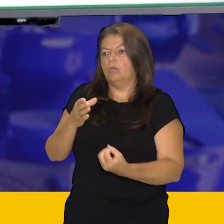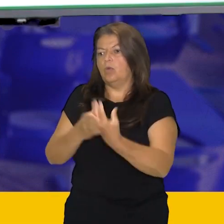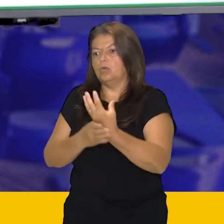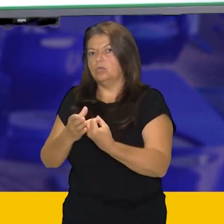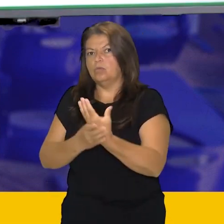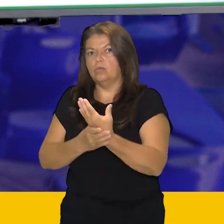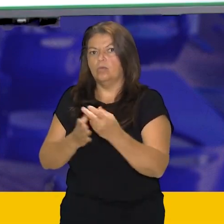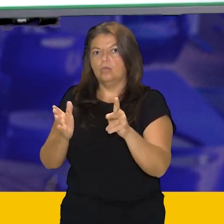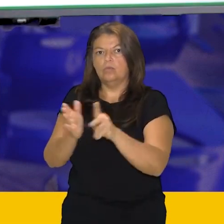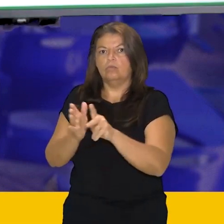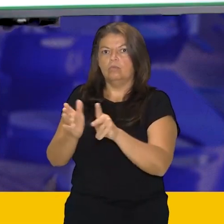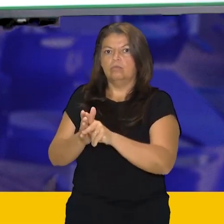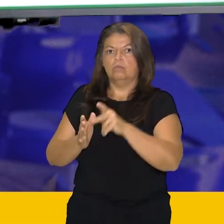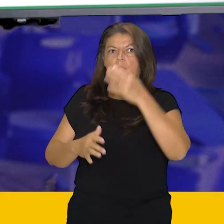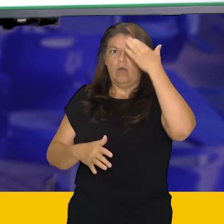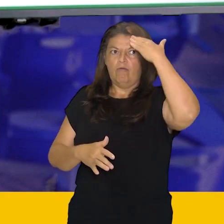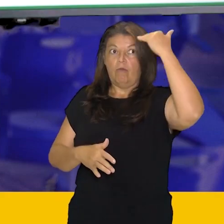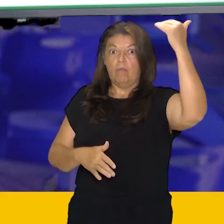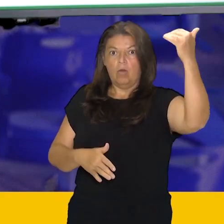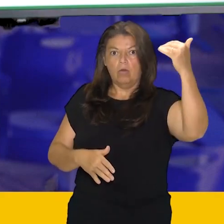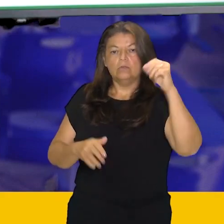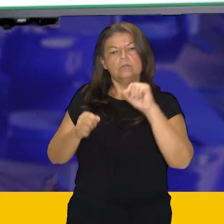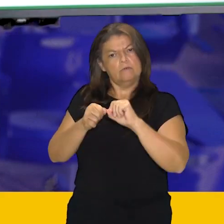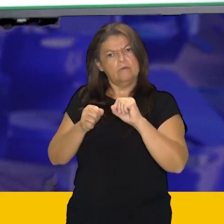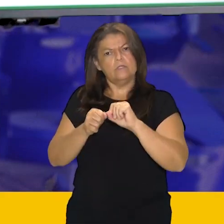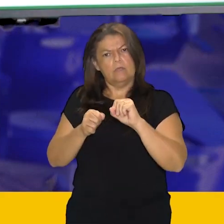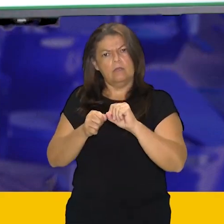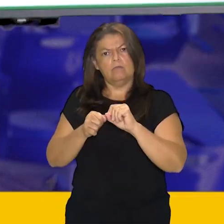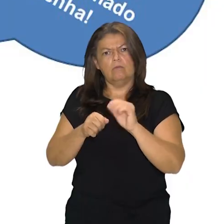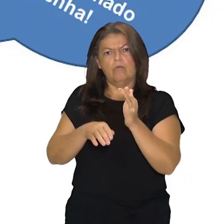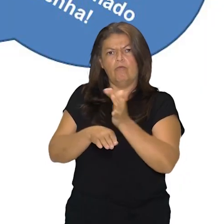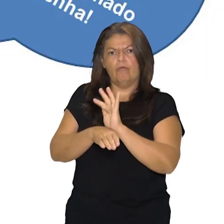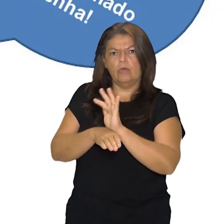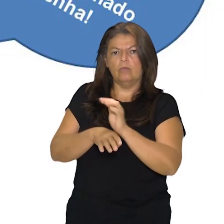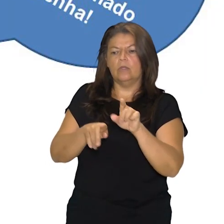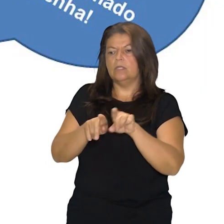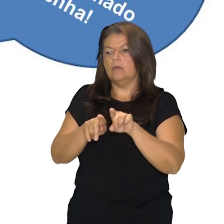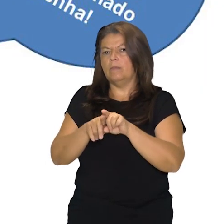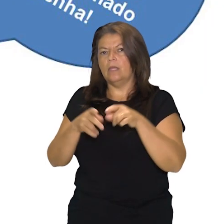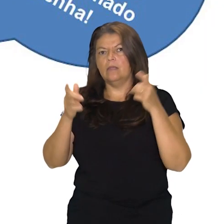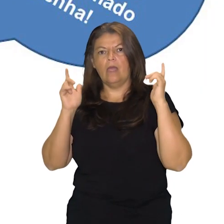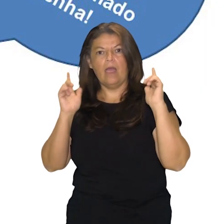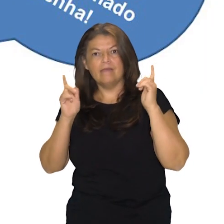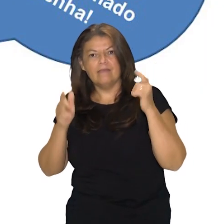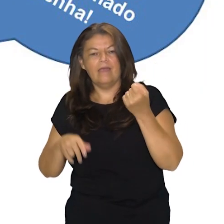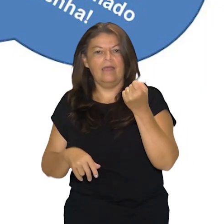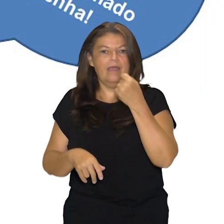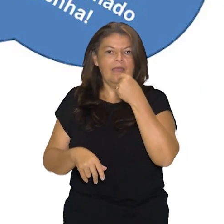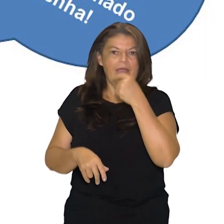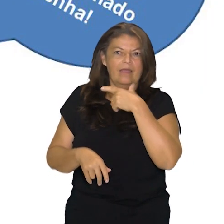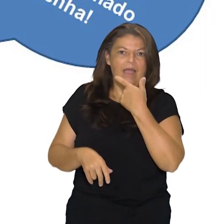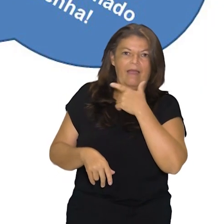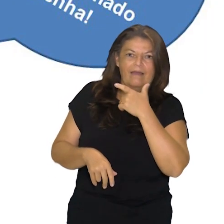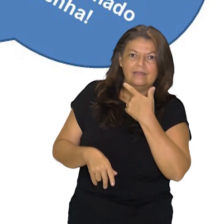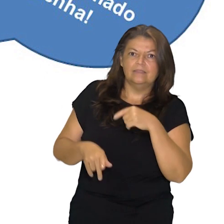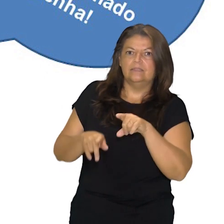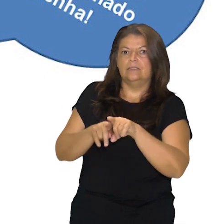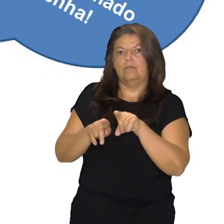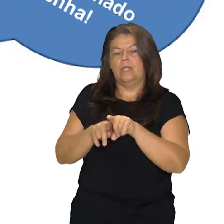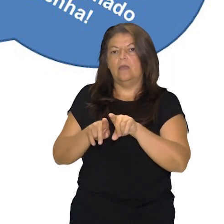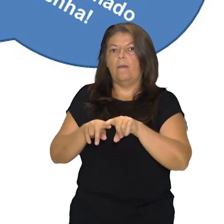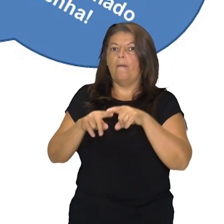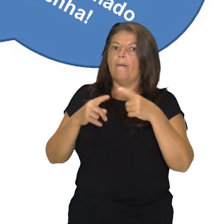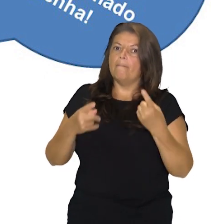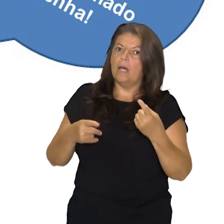produziu. Mas existe o gênero também resenha, e algumas pessoas dizem que não seria nem necessário dizer crítica,